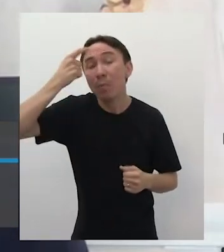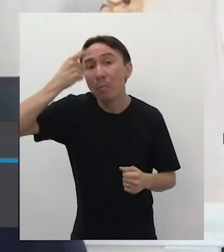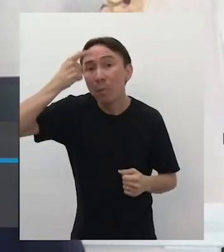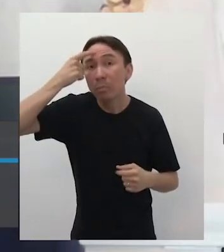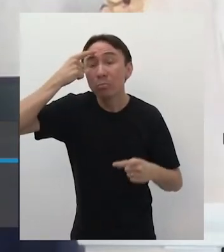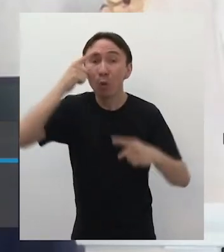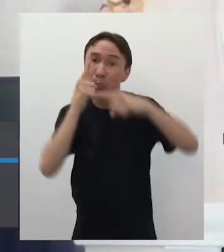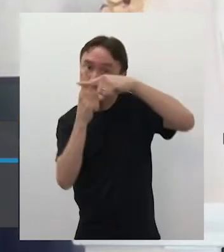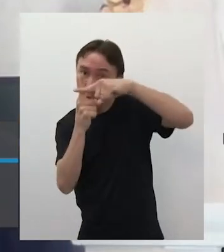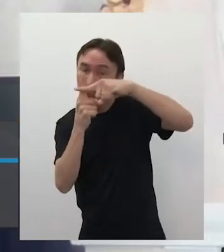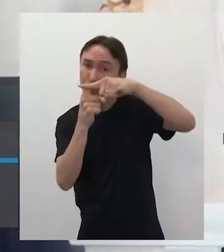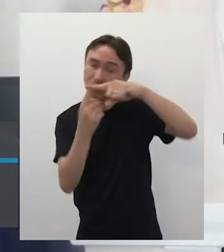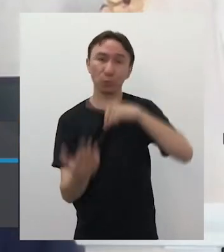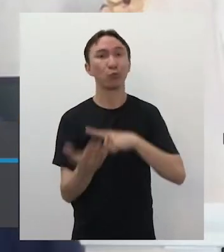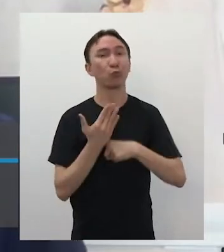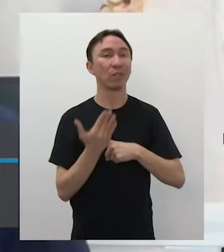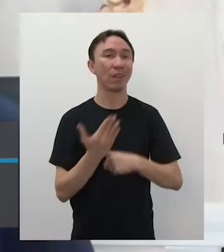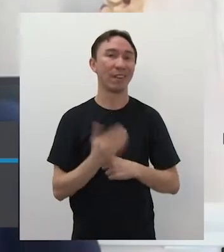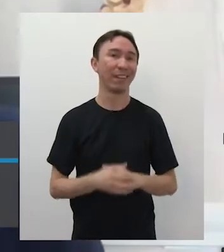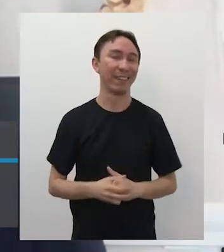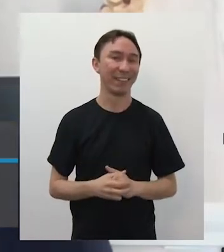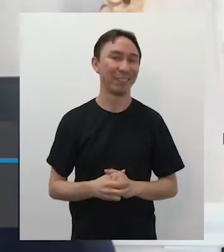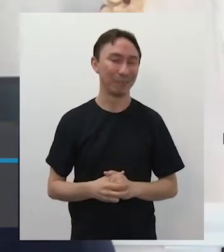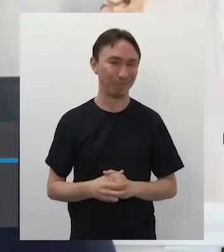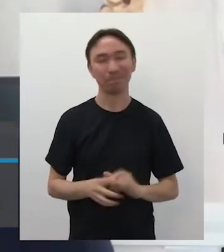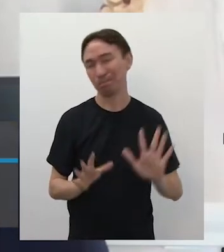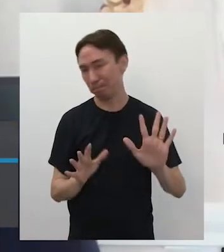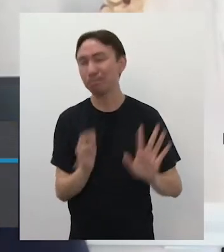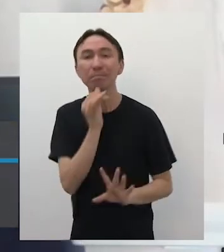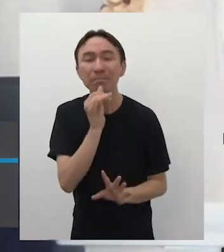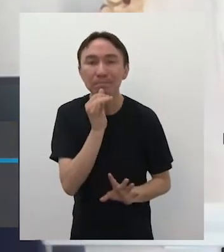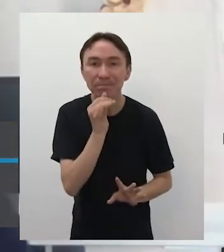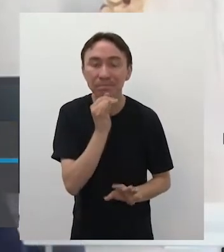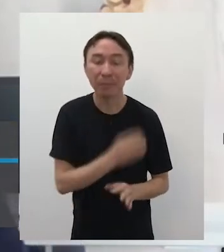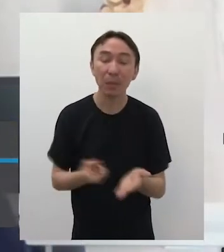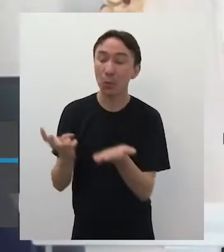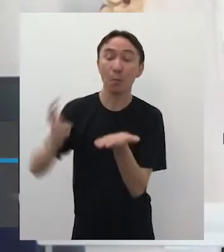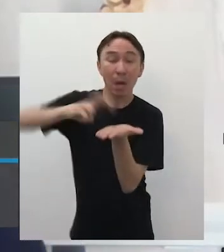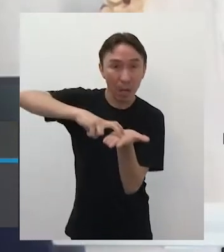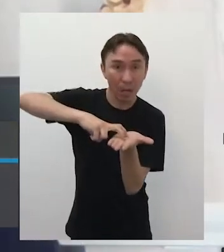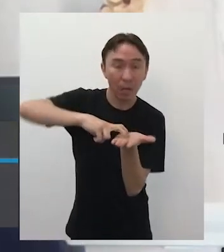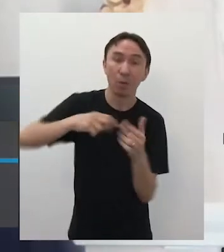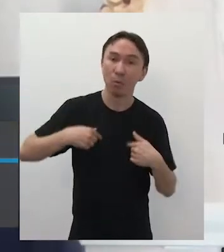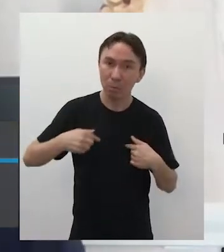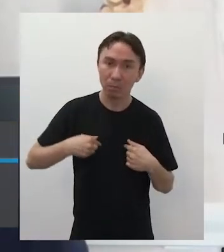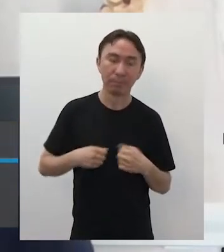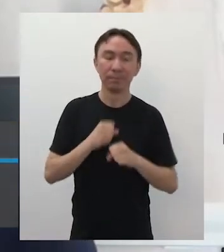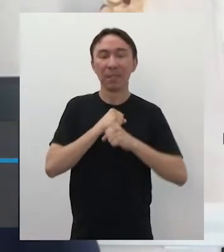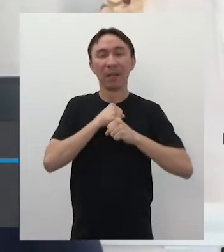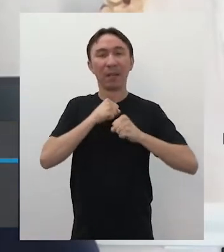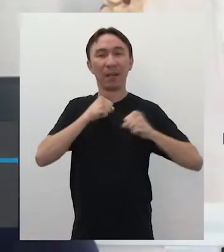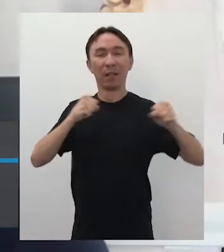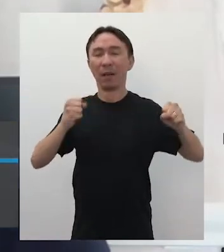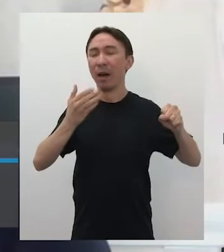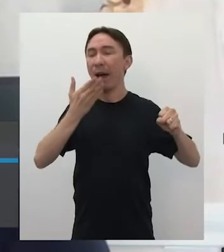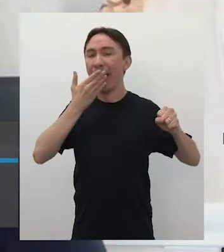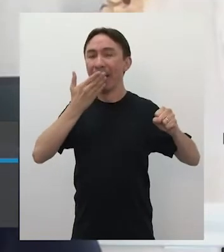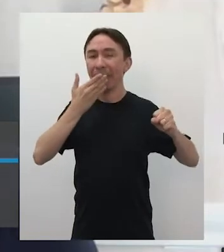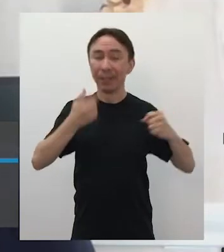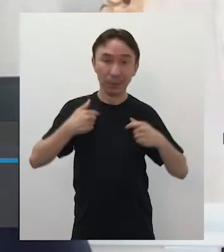todo dia, todo momento. Porém, a maneira como a gente encara esses desafios, como a gente encara os fatos,